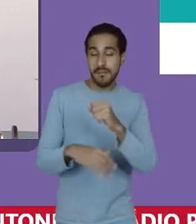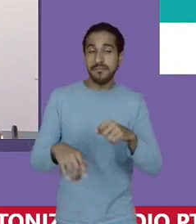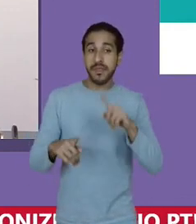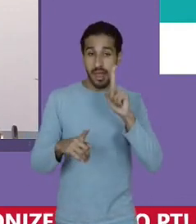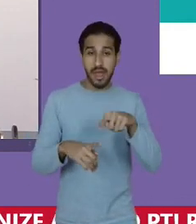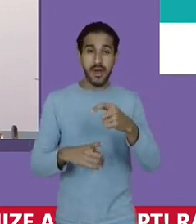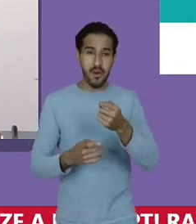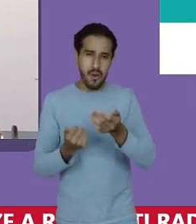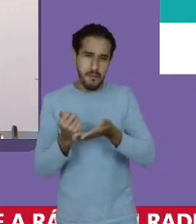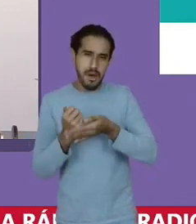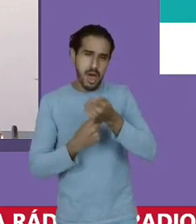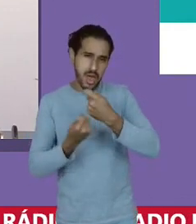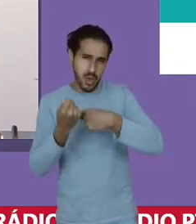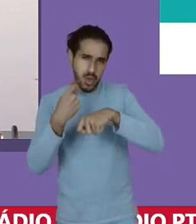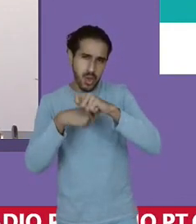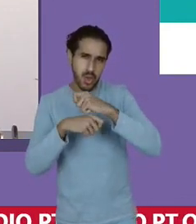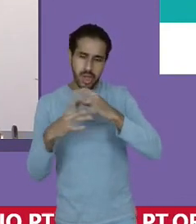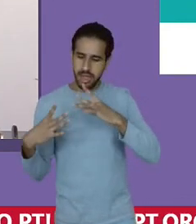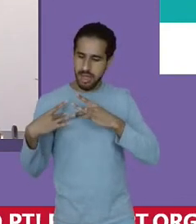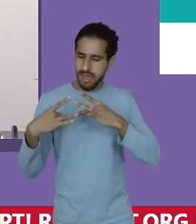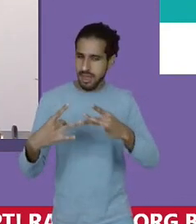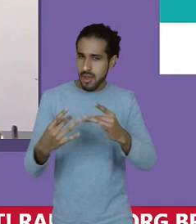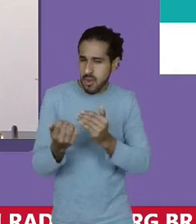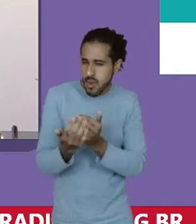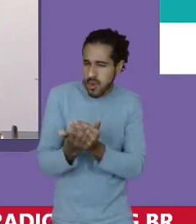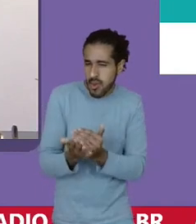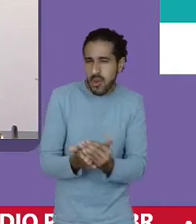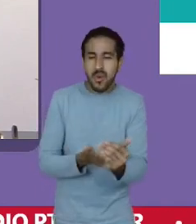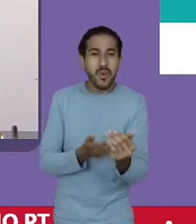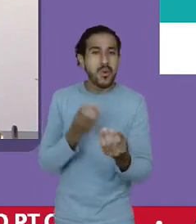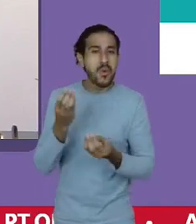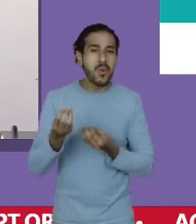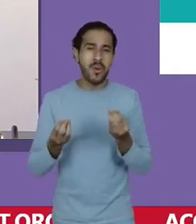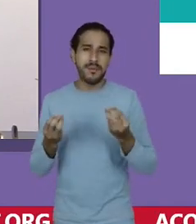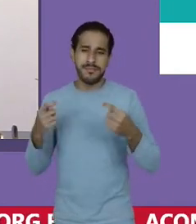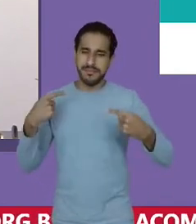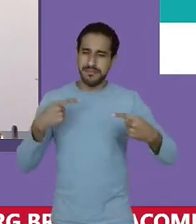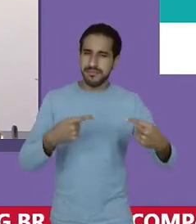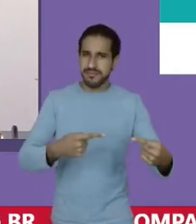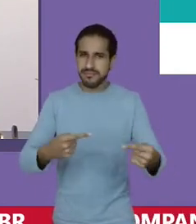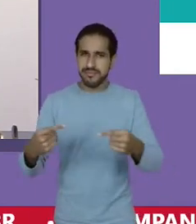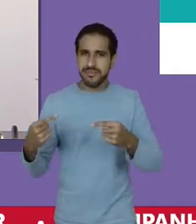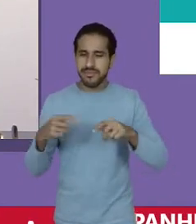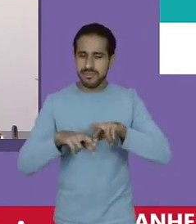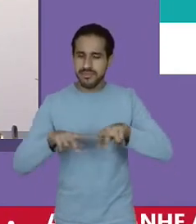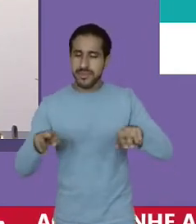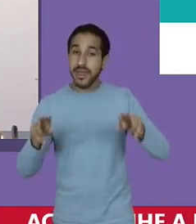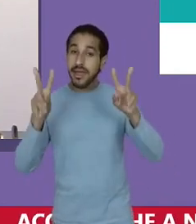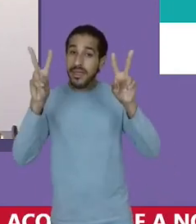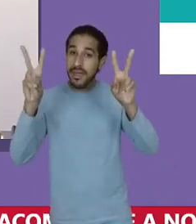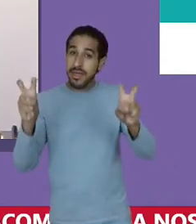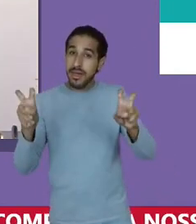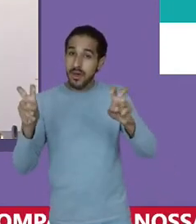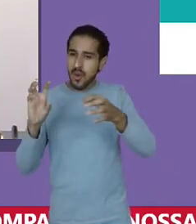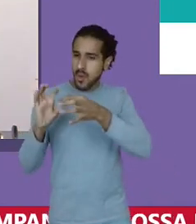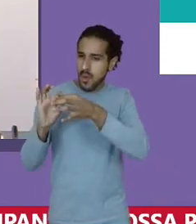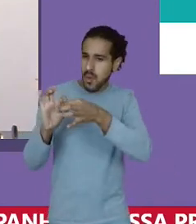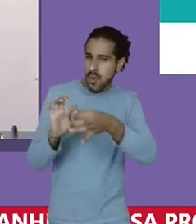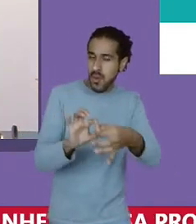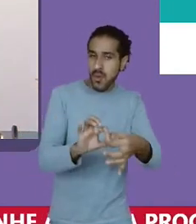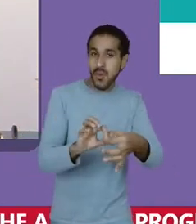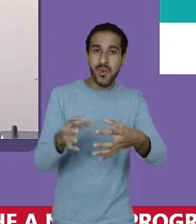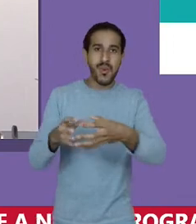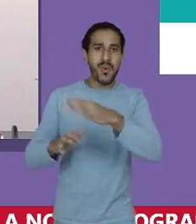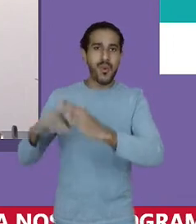é uma economia que nasce a partir da discussão sobre a condição da